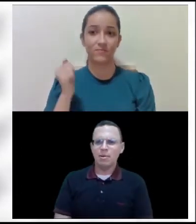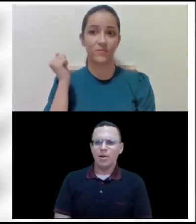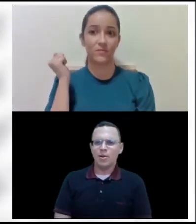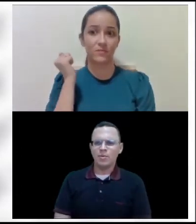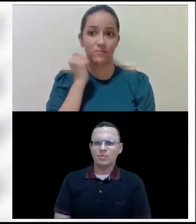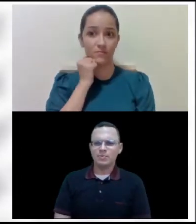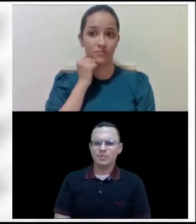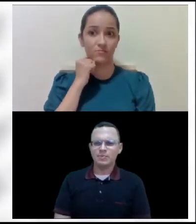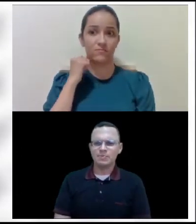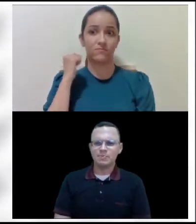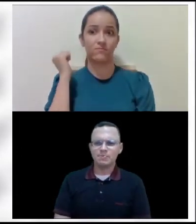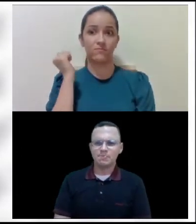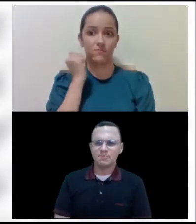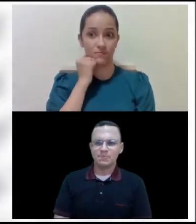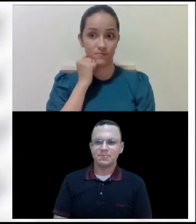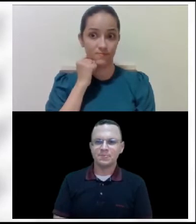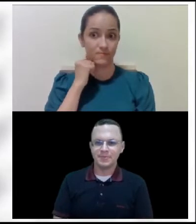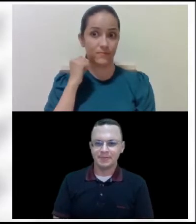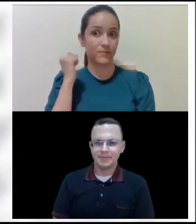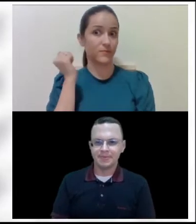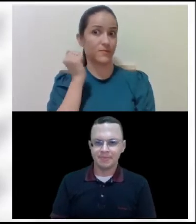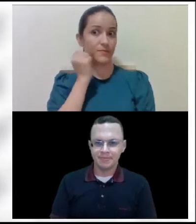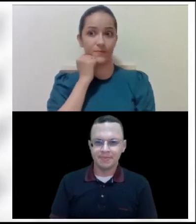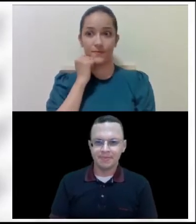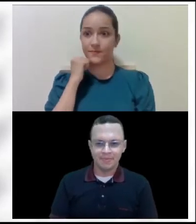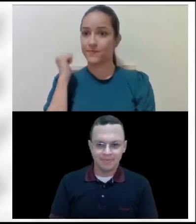Cara de pau.